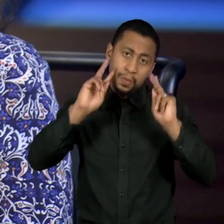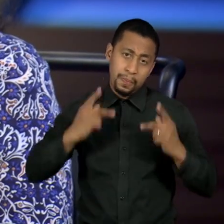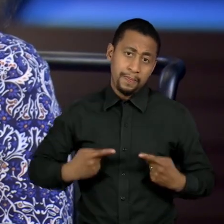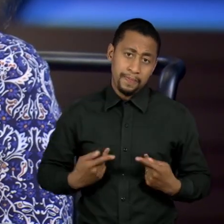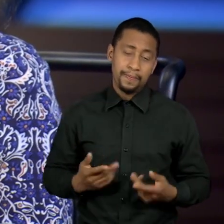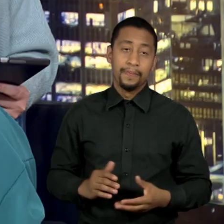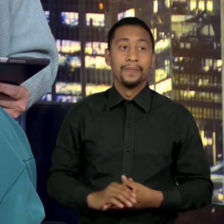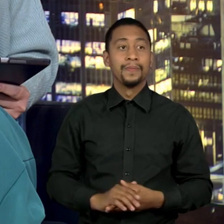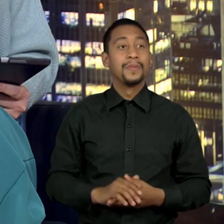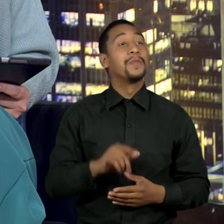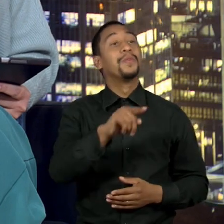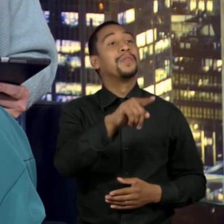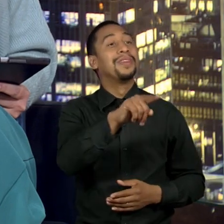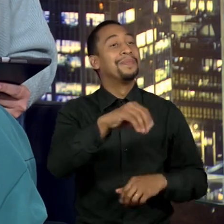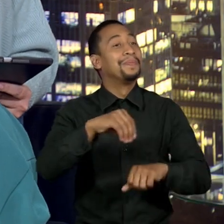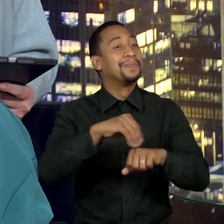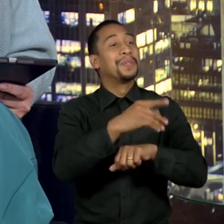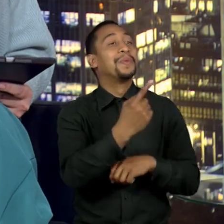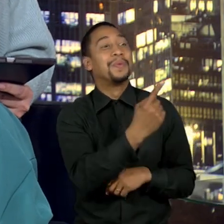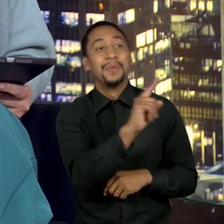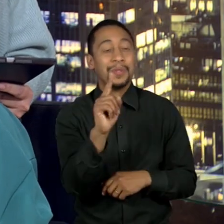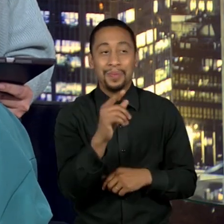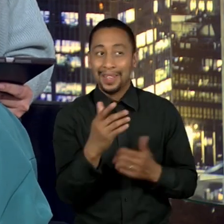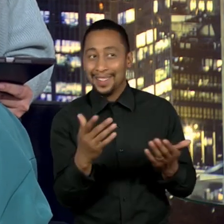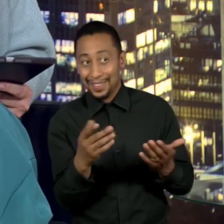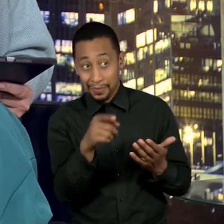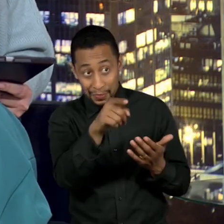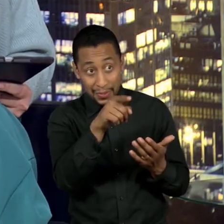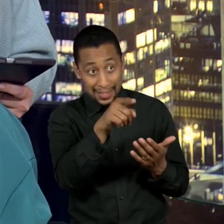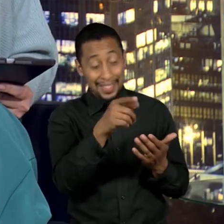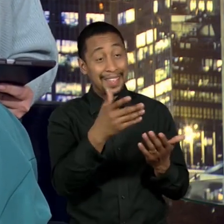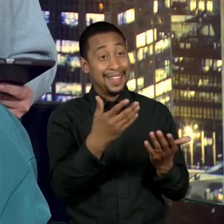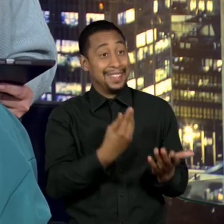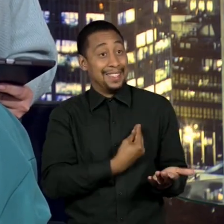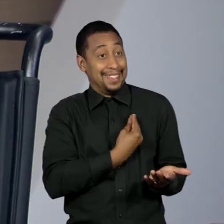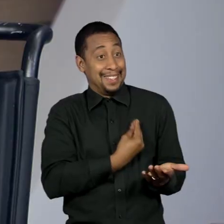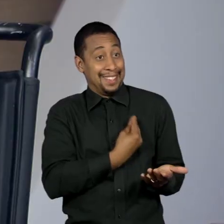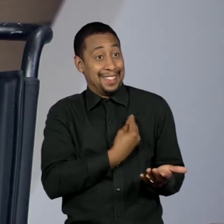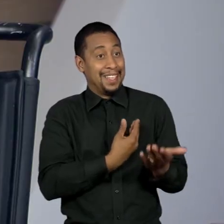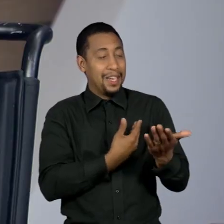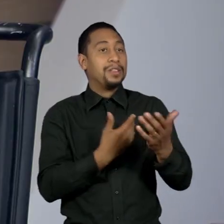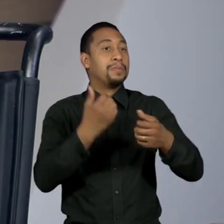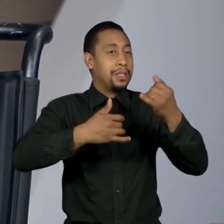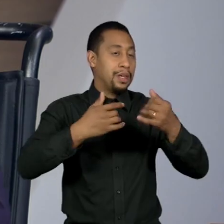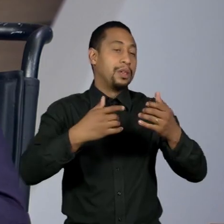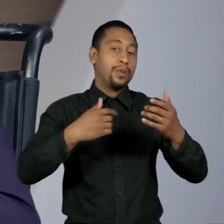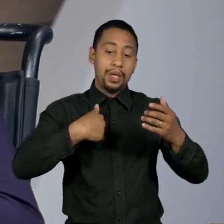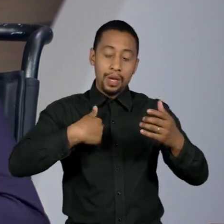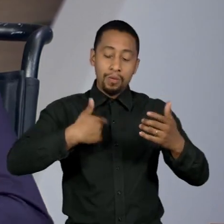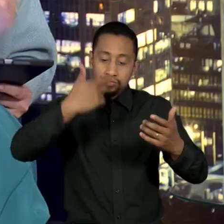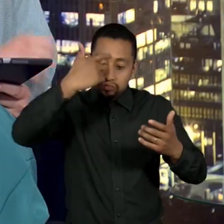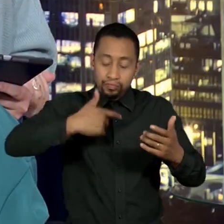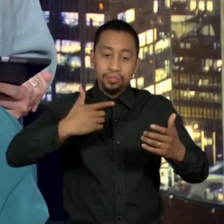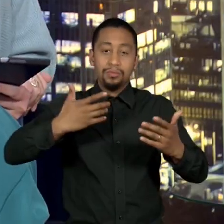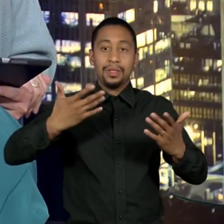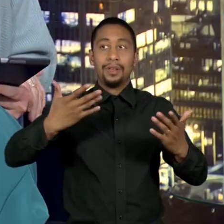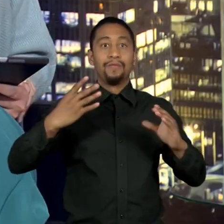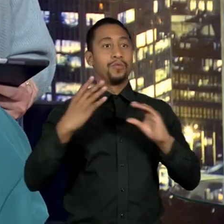pessoas e de entender que algumas vezes pode não existir um marco internacional de proteção para essas